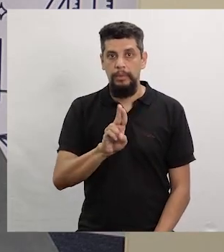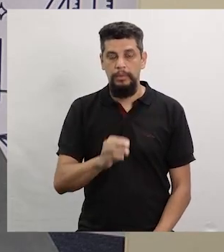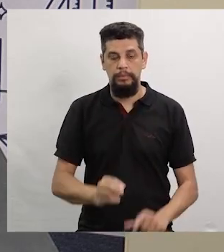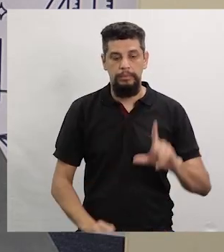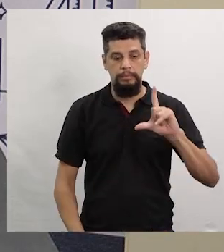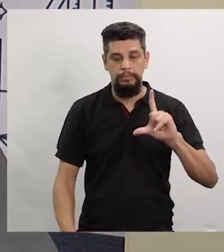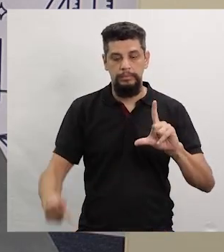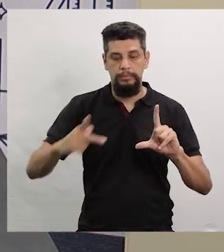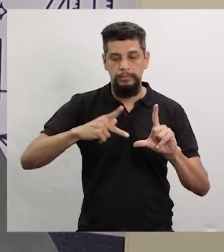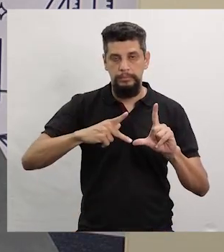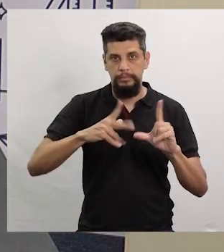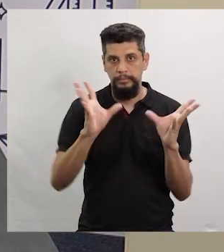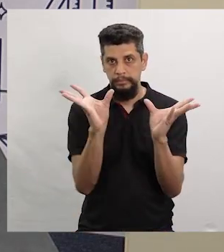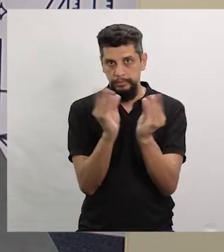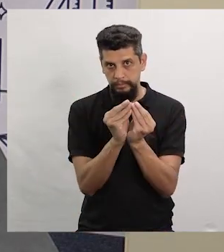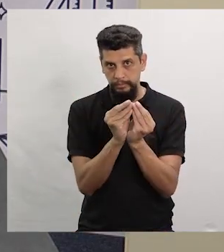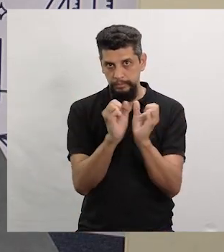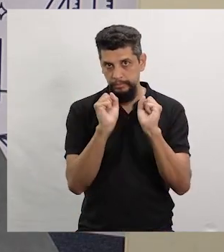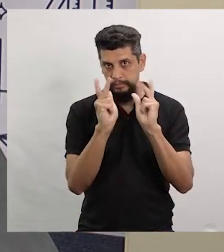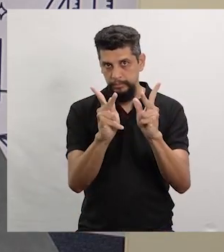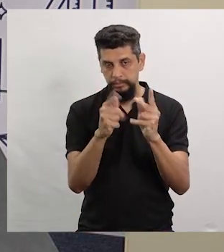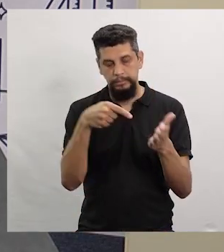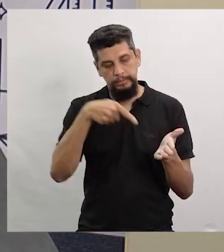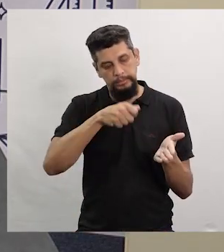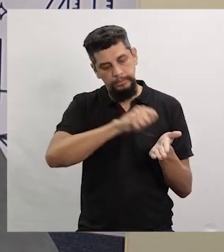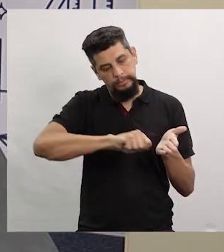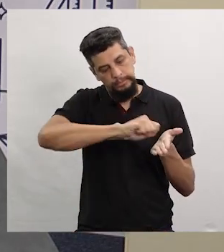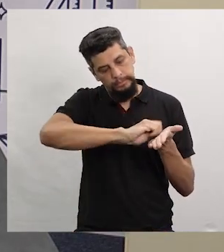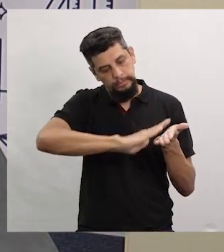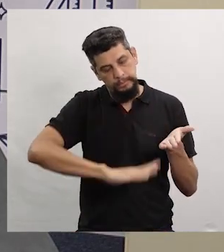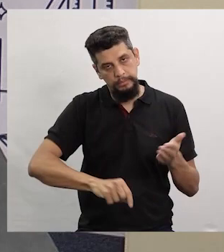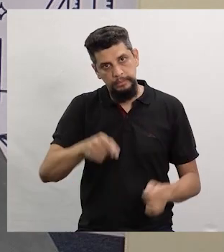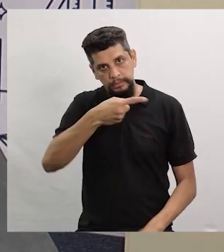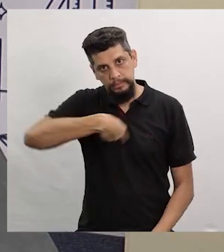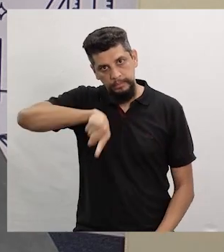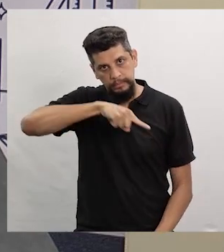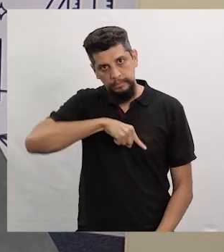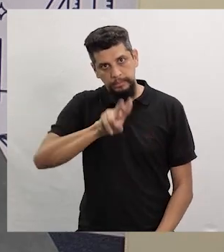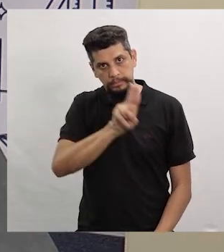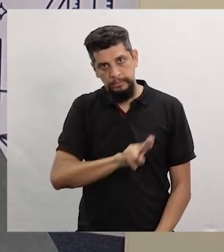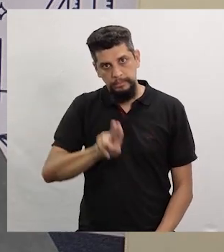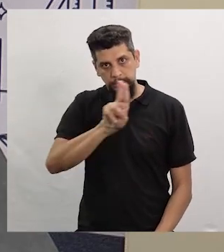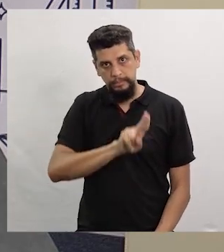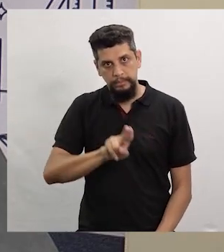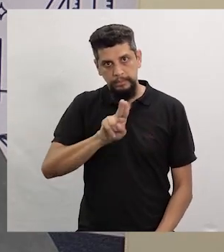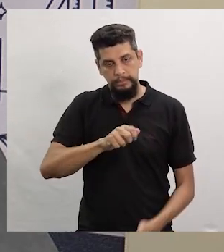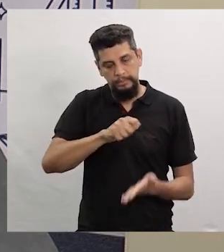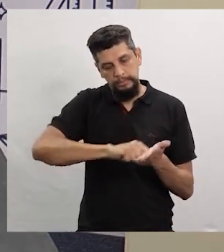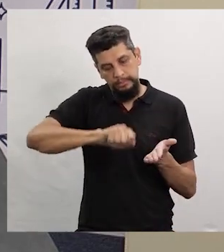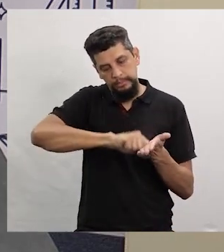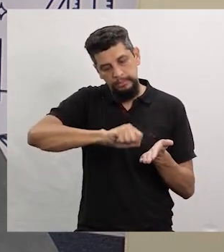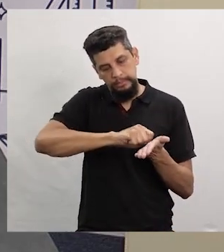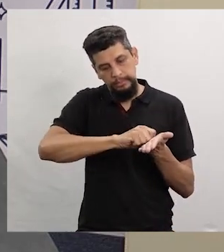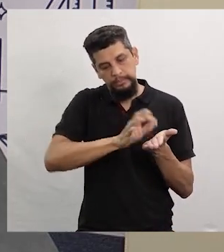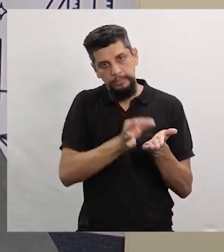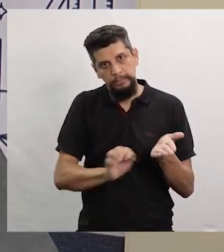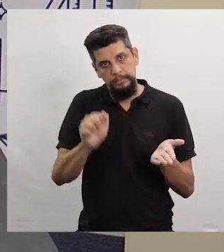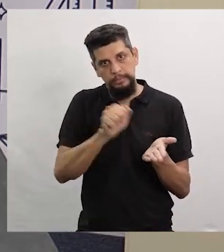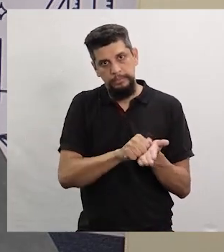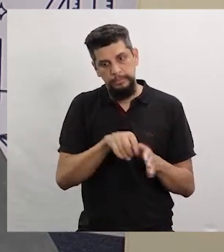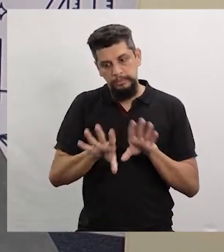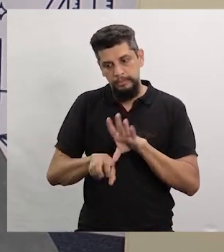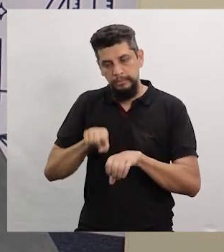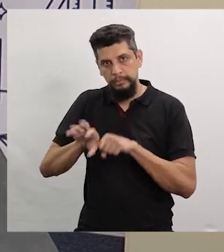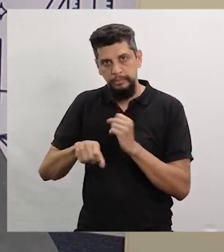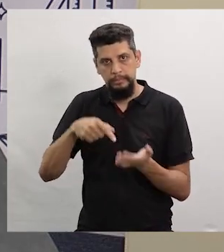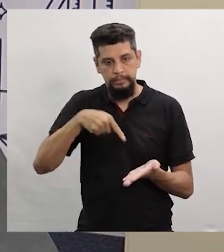para fica mais fácil porok porque na atividade nós vamos usar esse registro de agora então peguem